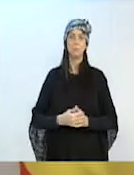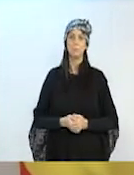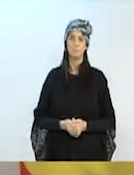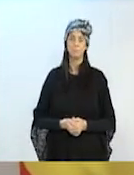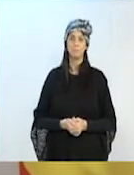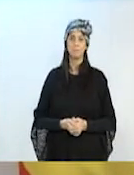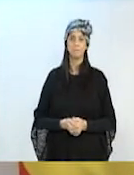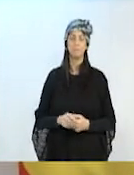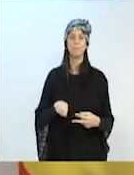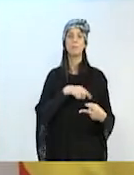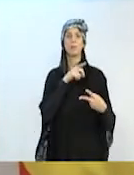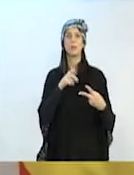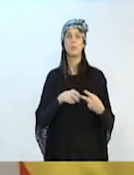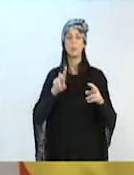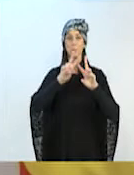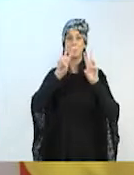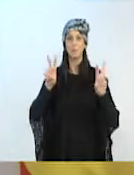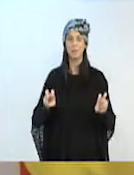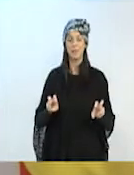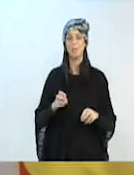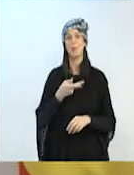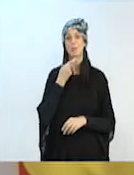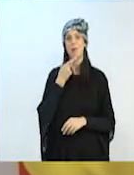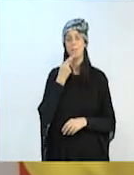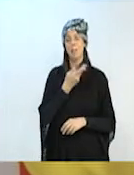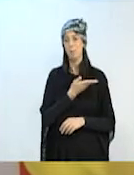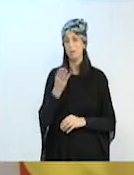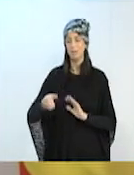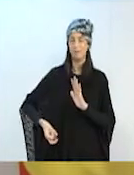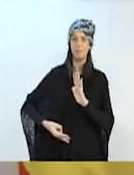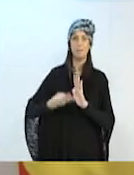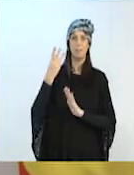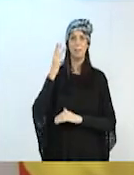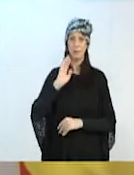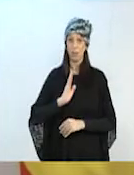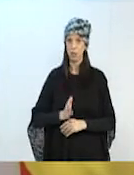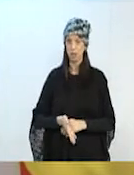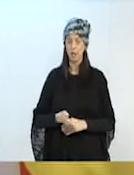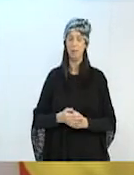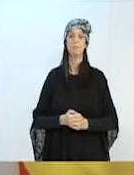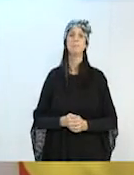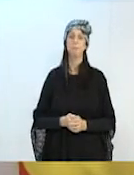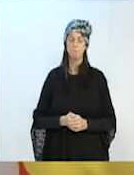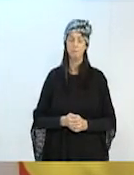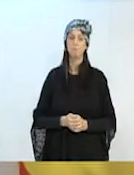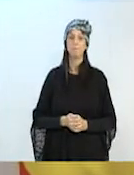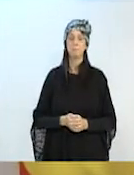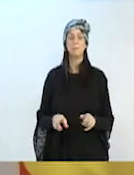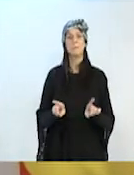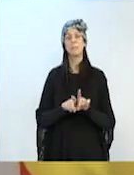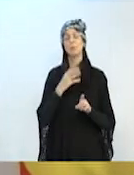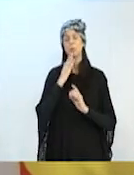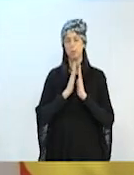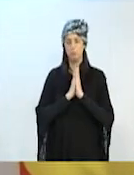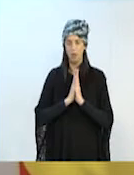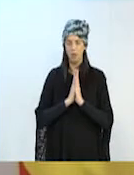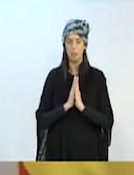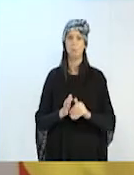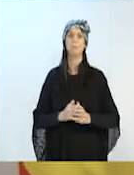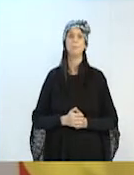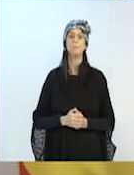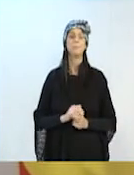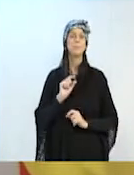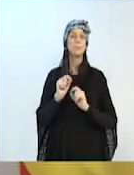Segundo tema que a gente gostaria de lembrar, pela terceira vez falando aqui nessa casa, e aí vamos fazer também um apelo, é sobre a situação das